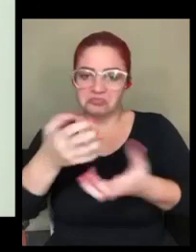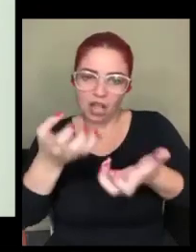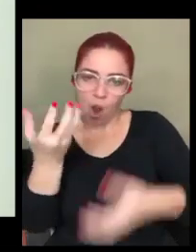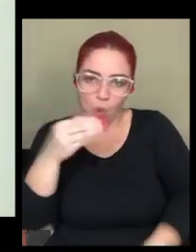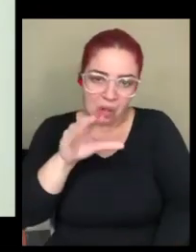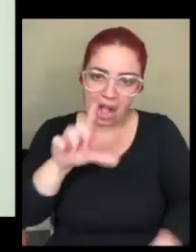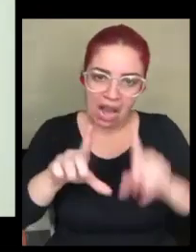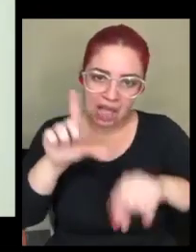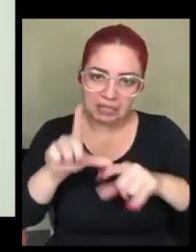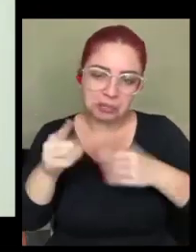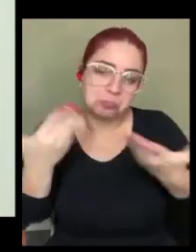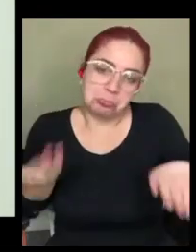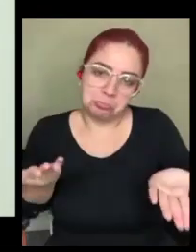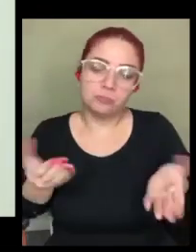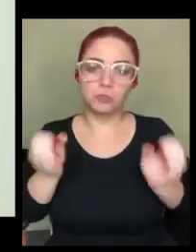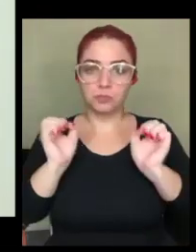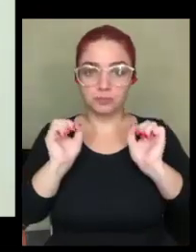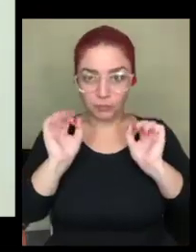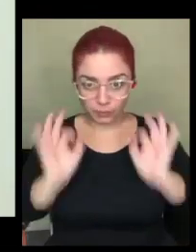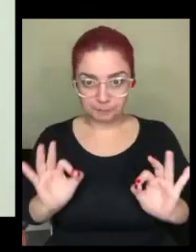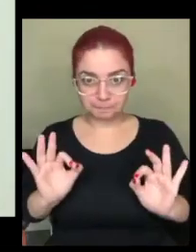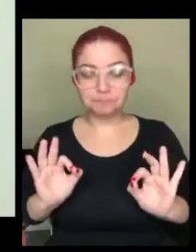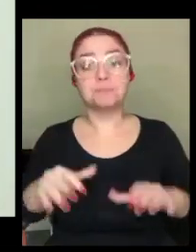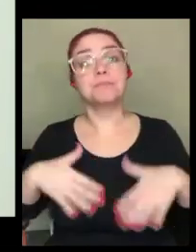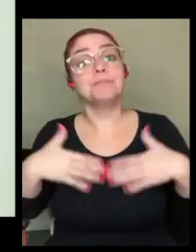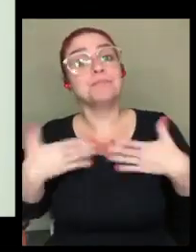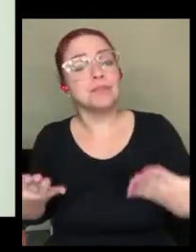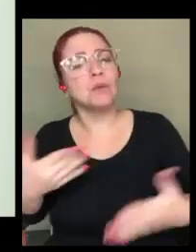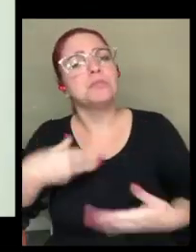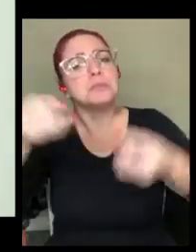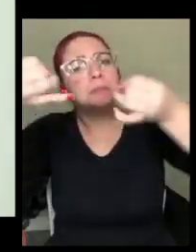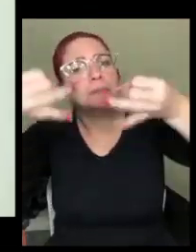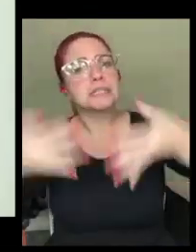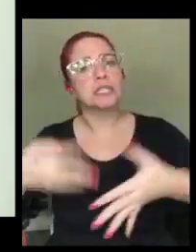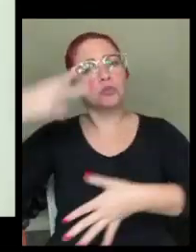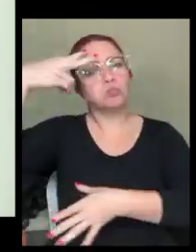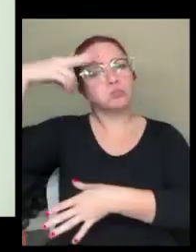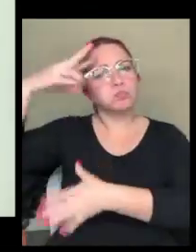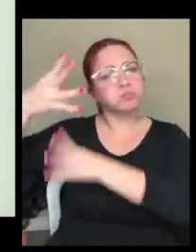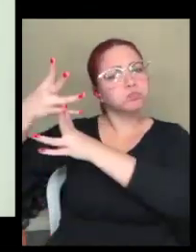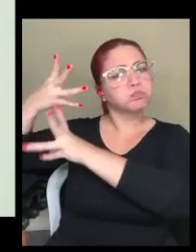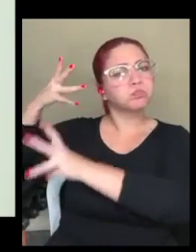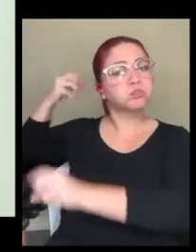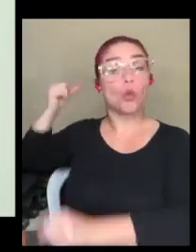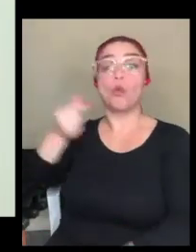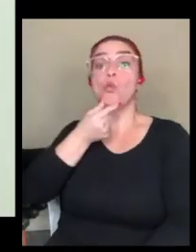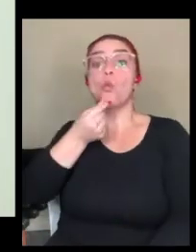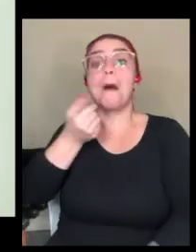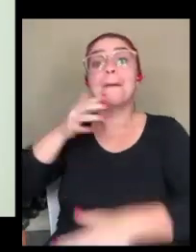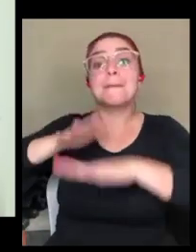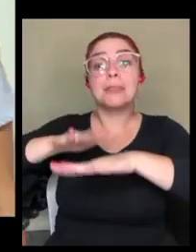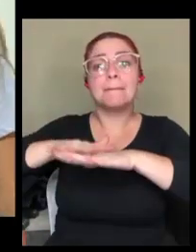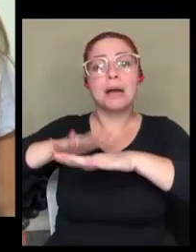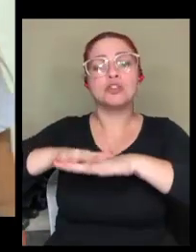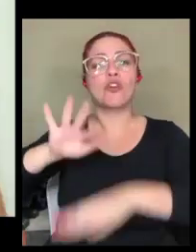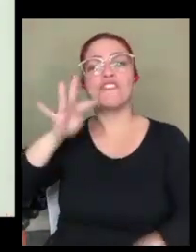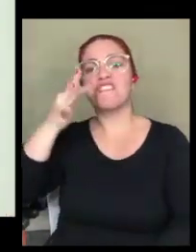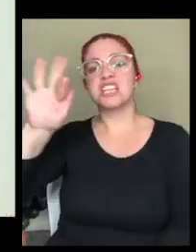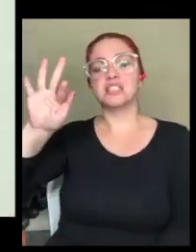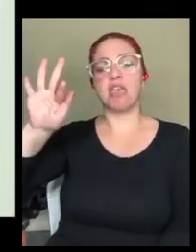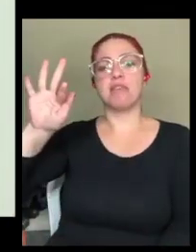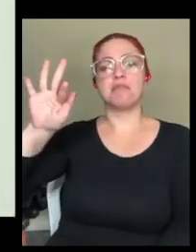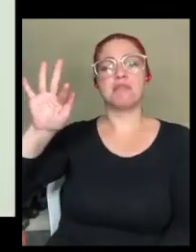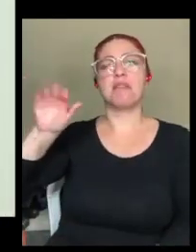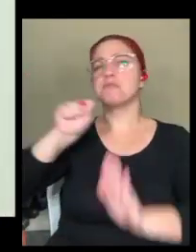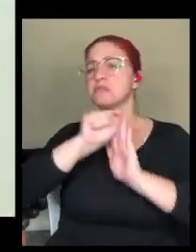você queira colocar, certo? E contando um pouquinho da história para vocês, o matemático francês que viveu lá